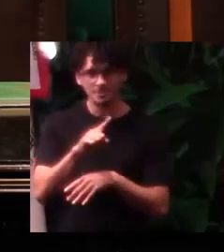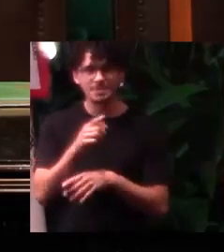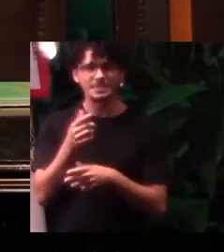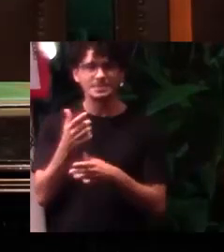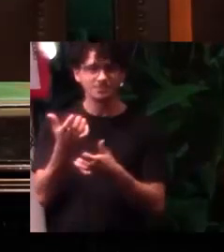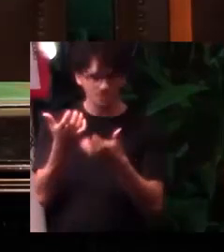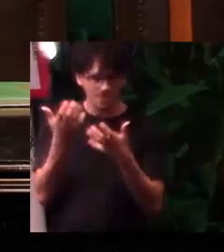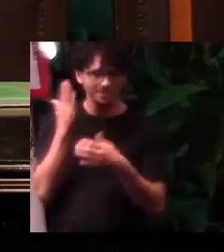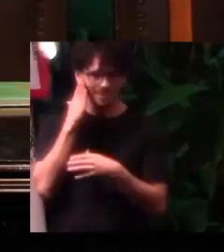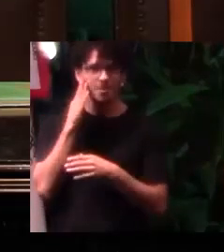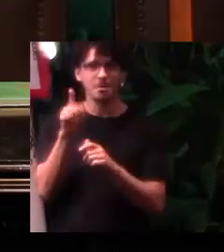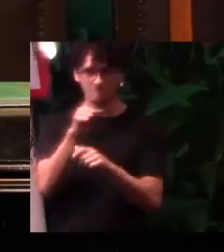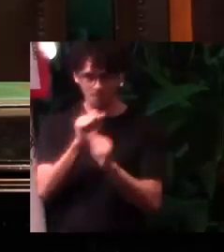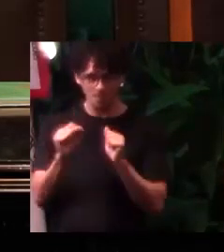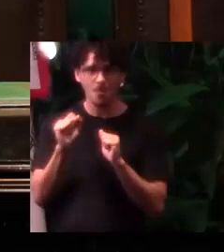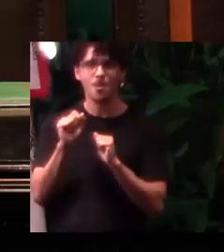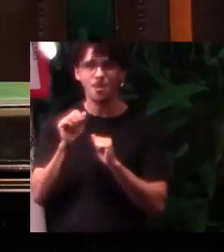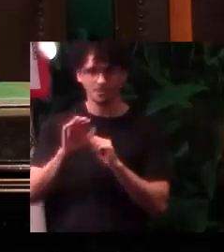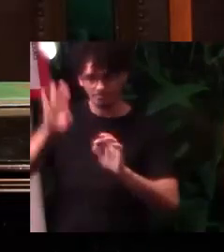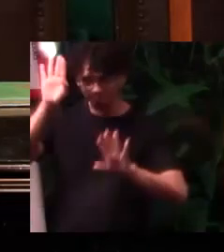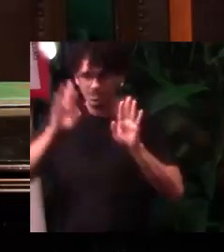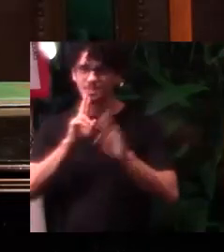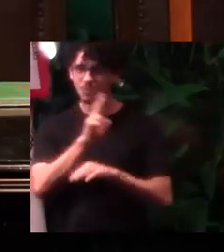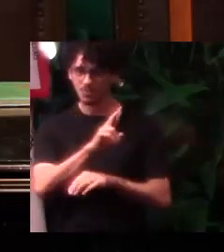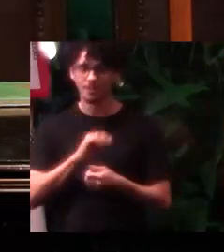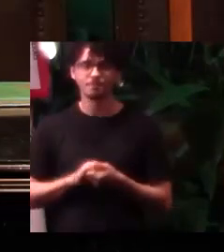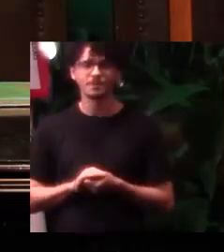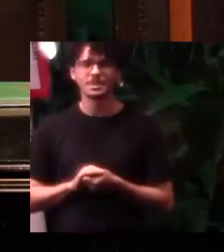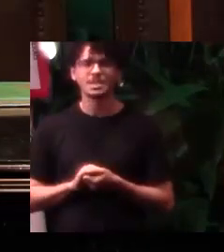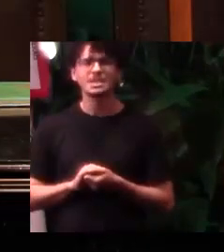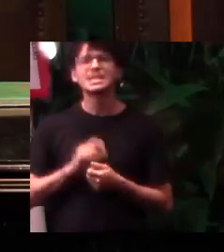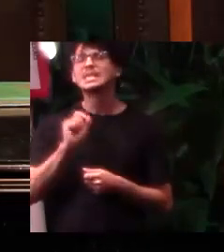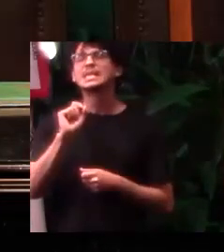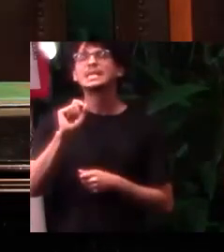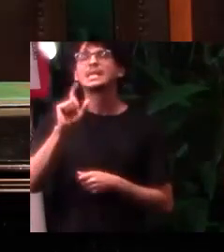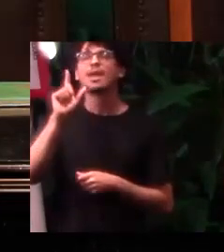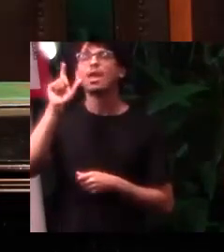que eu possa me pautar mesmo.